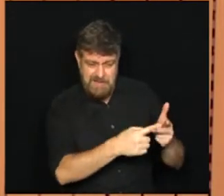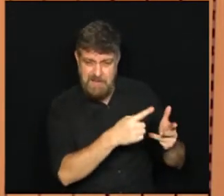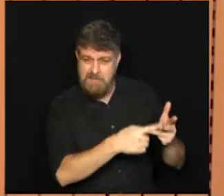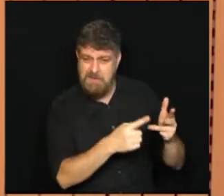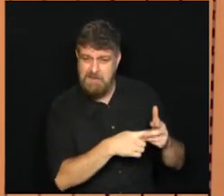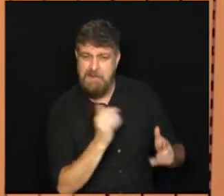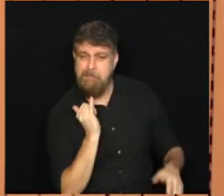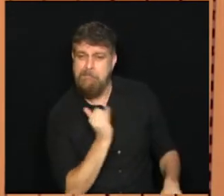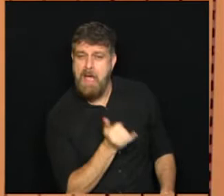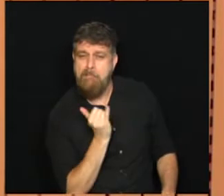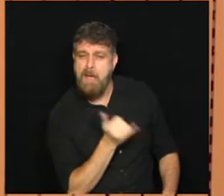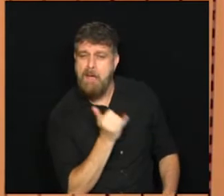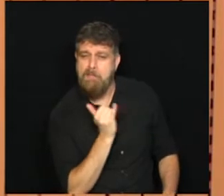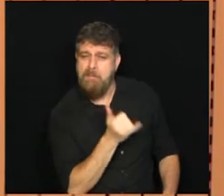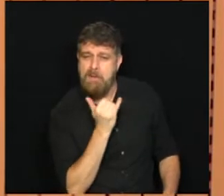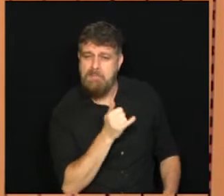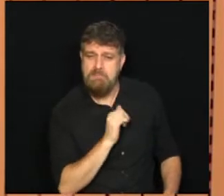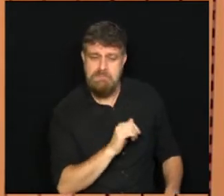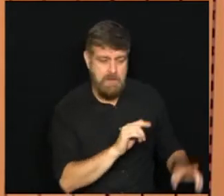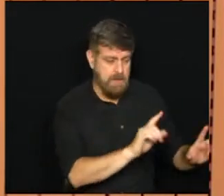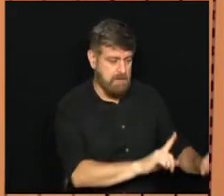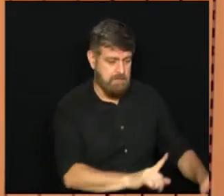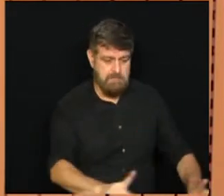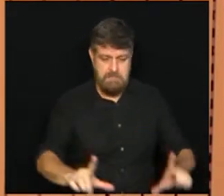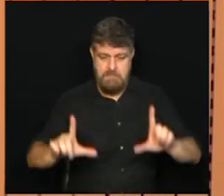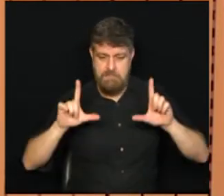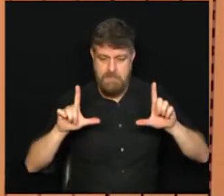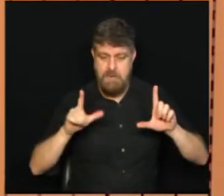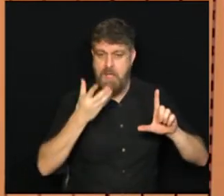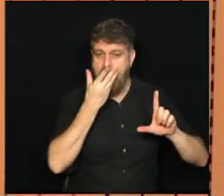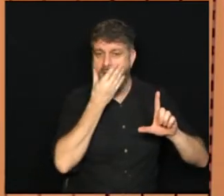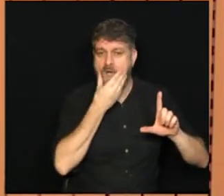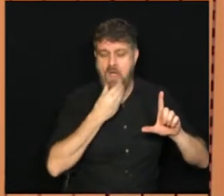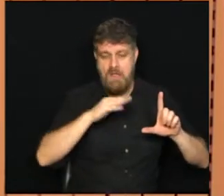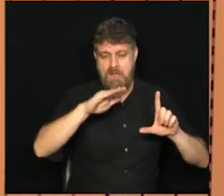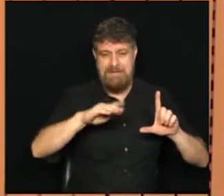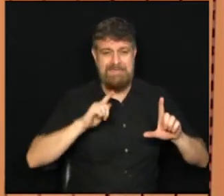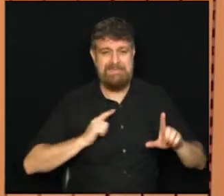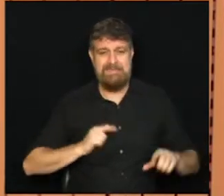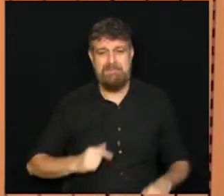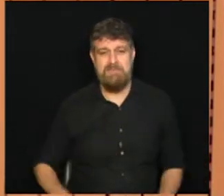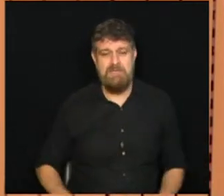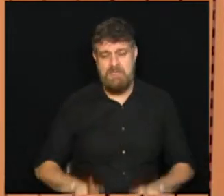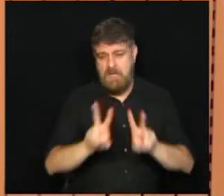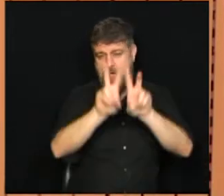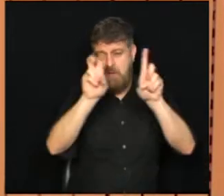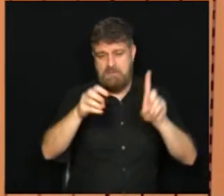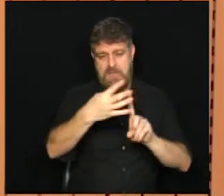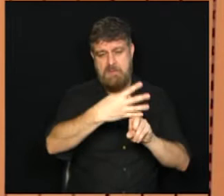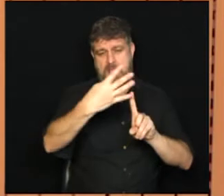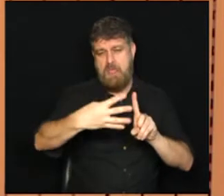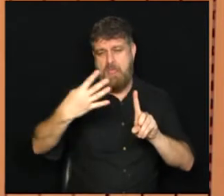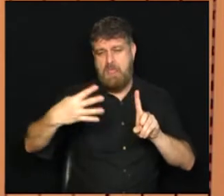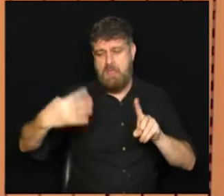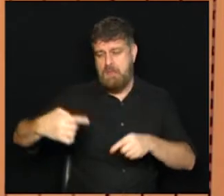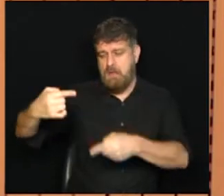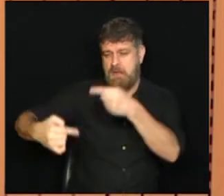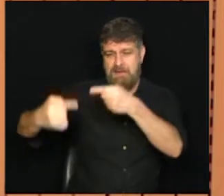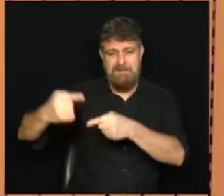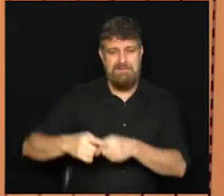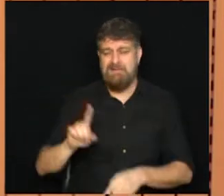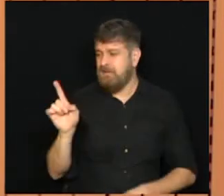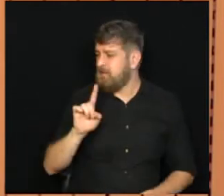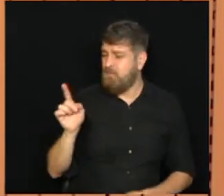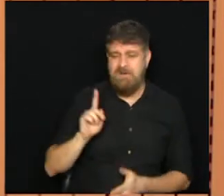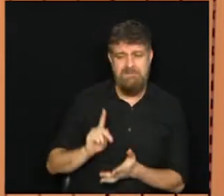que a exposição da criança está sendo feita para que a pauta fosse trazida ao debate, mas isso não é